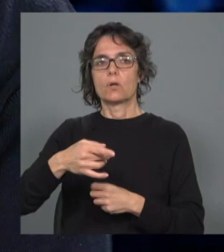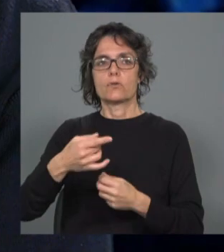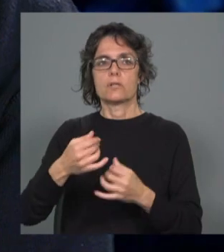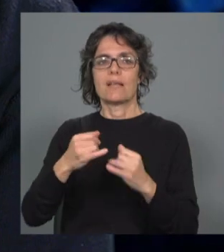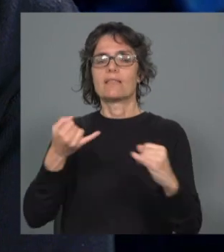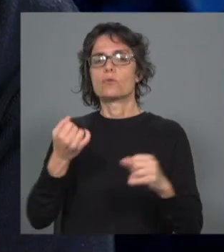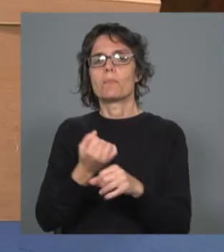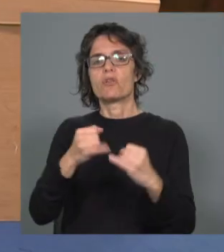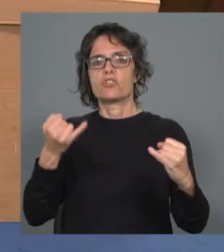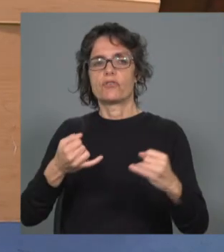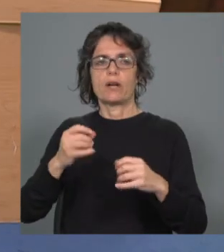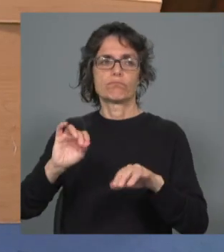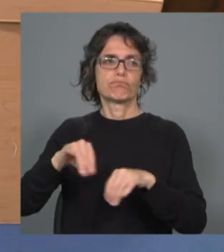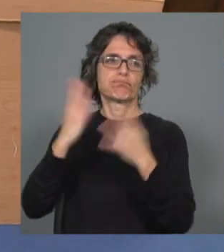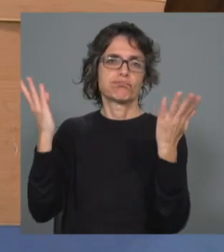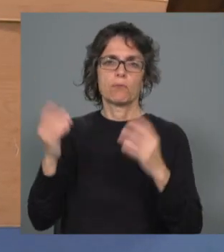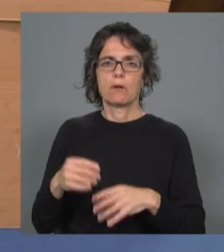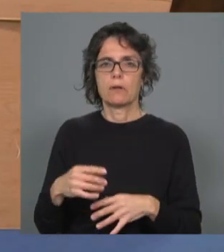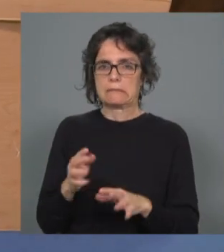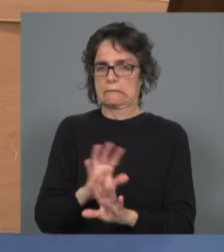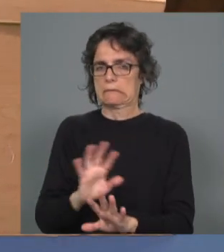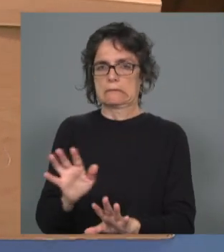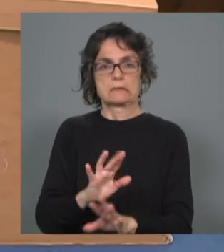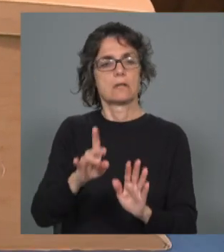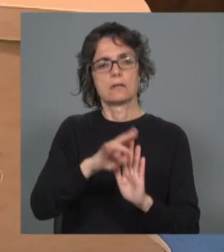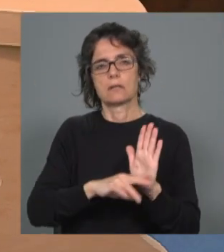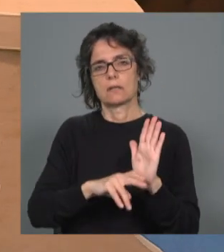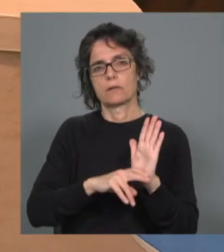em dia há muitas empresas que já